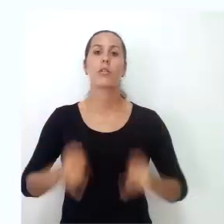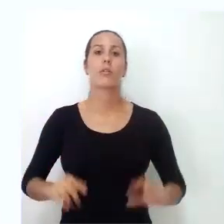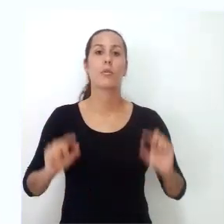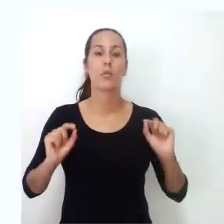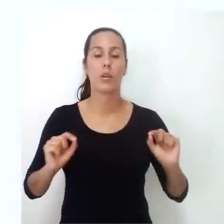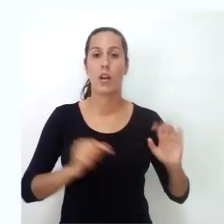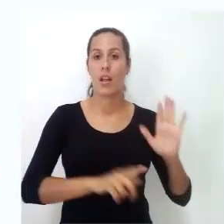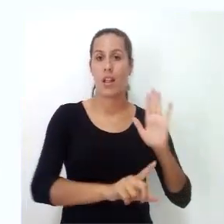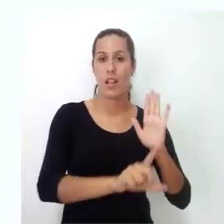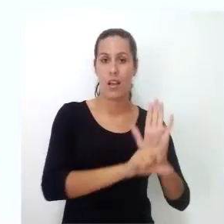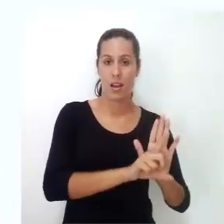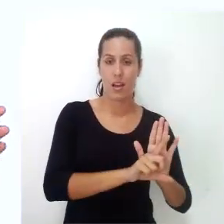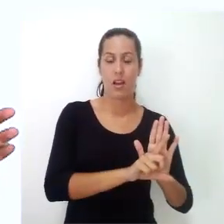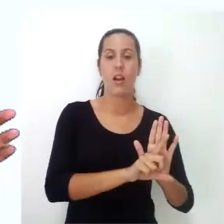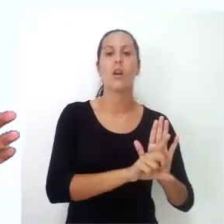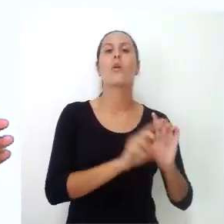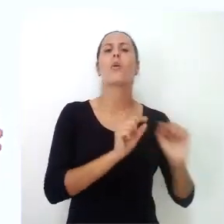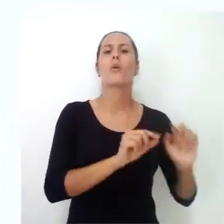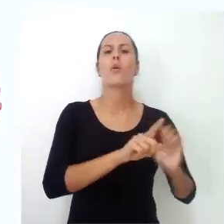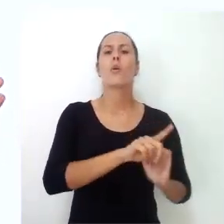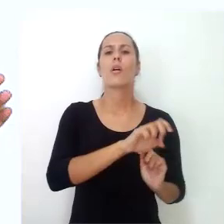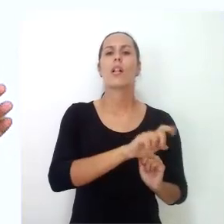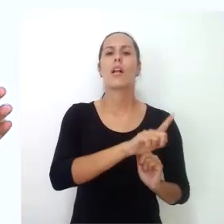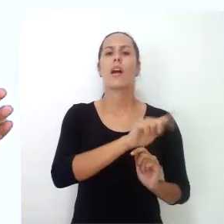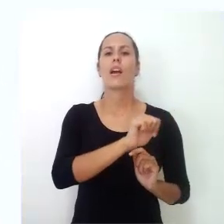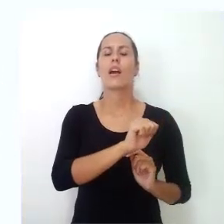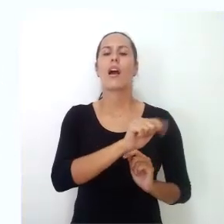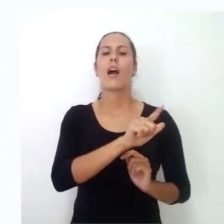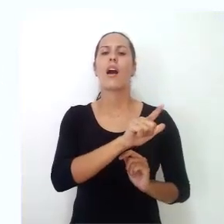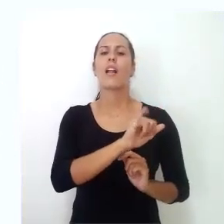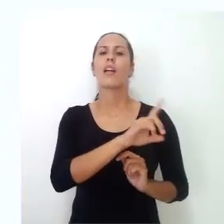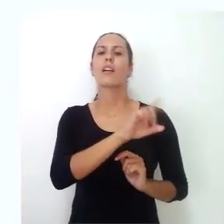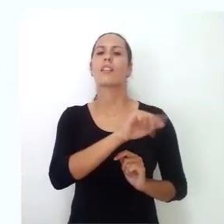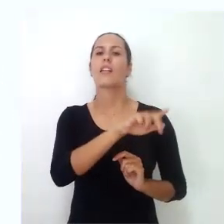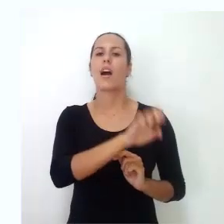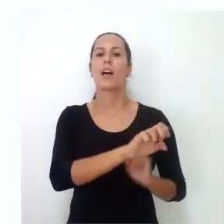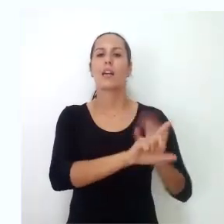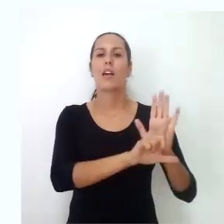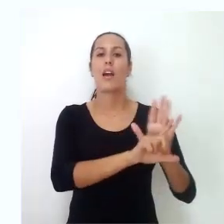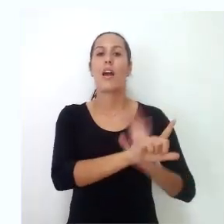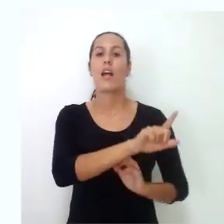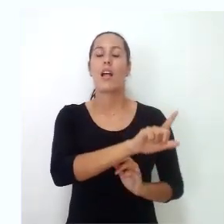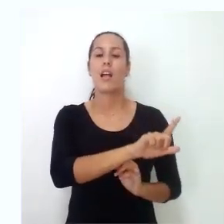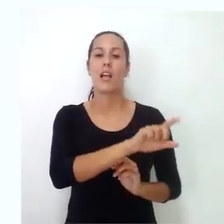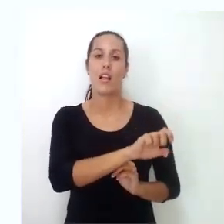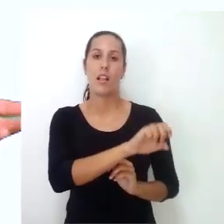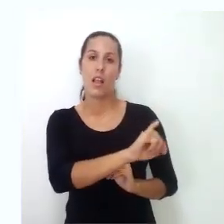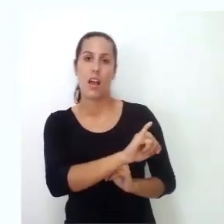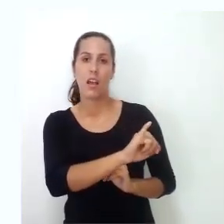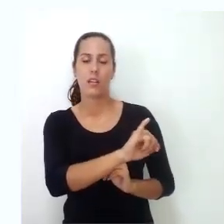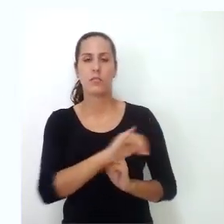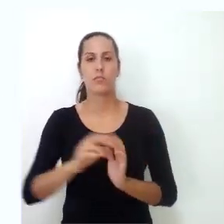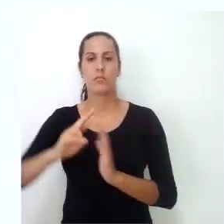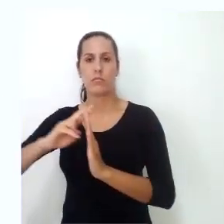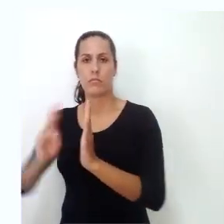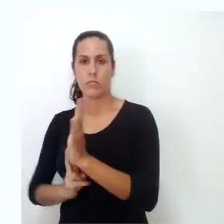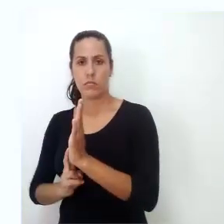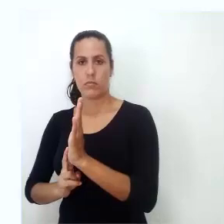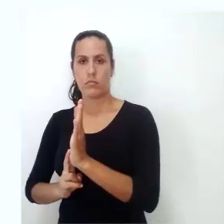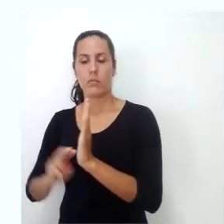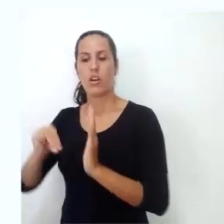antemão que legal, legalidade, lei, normativo, norma. Então, qual será